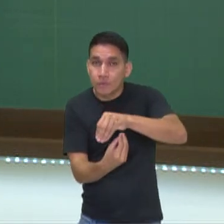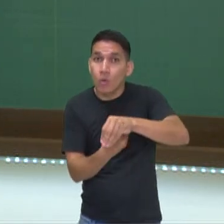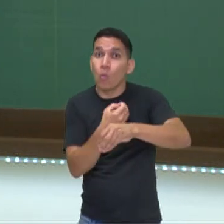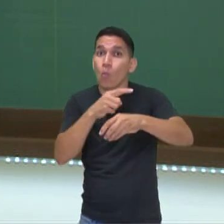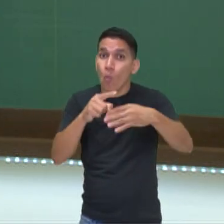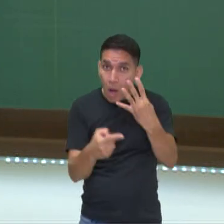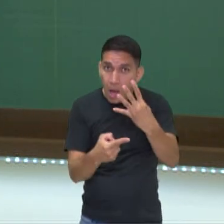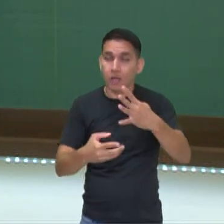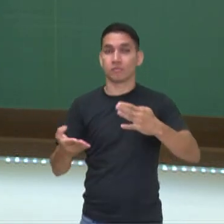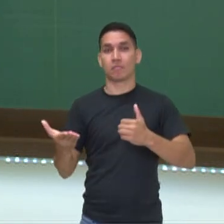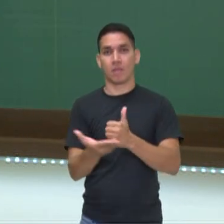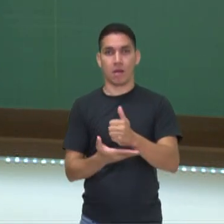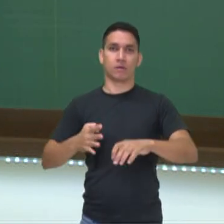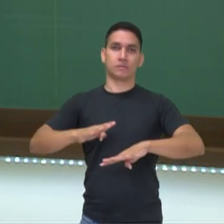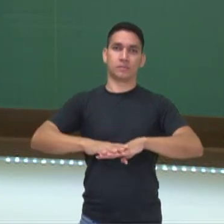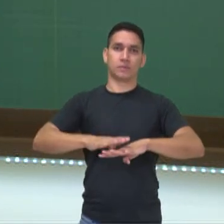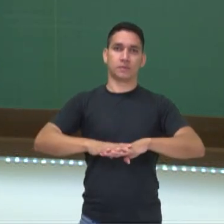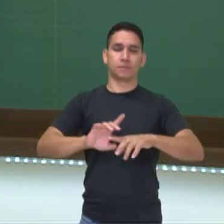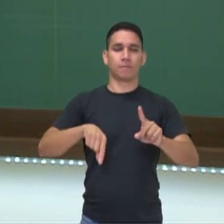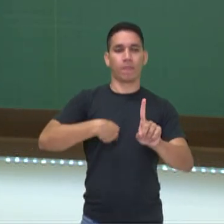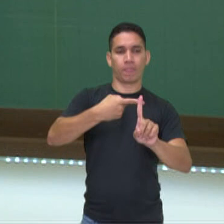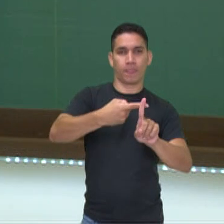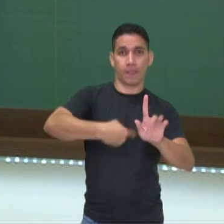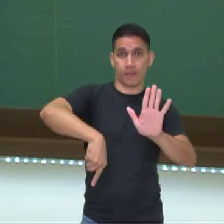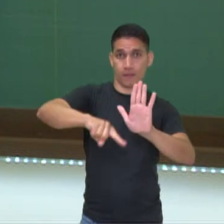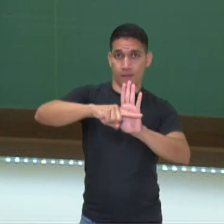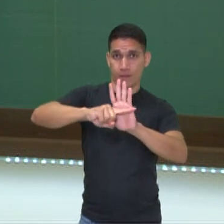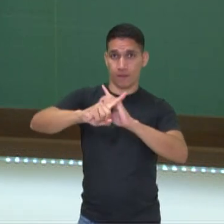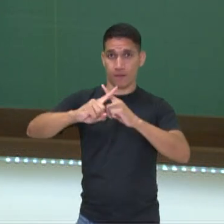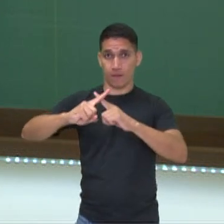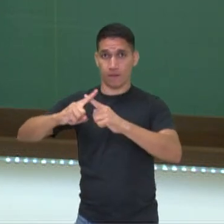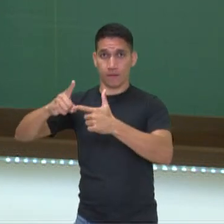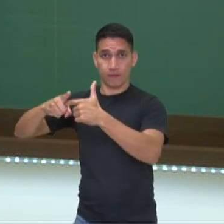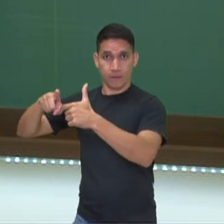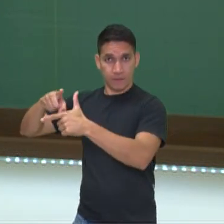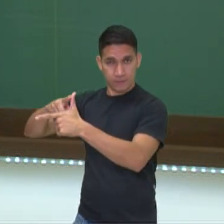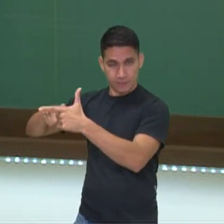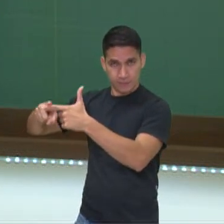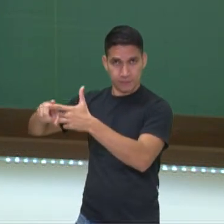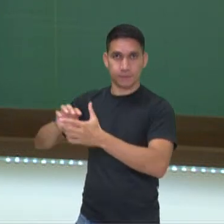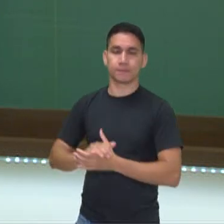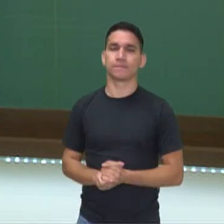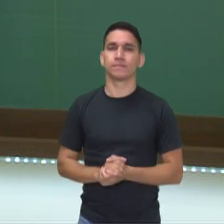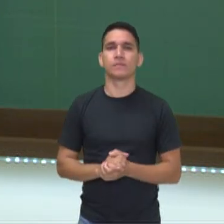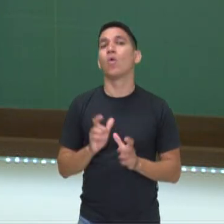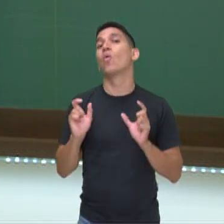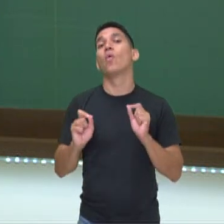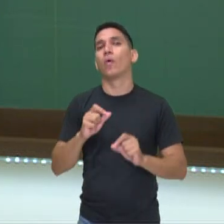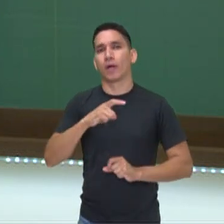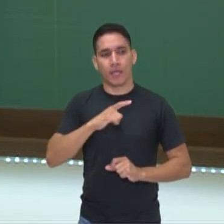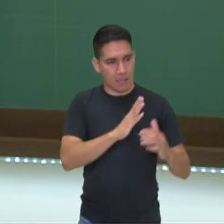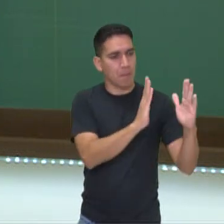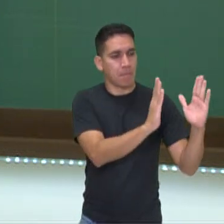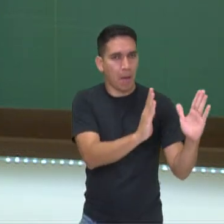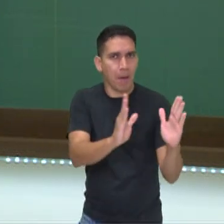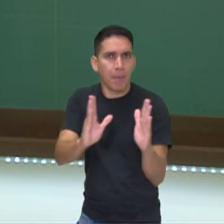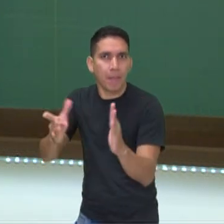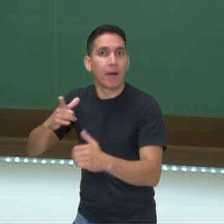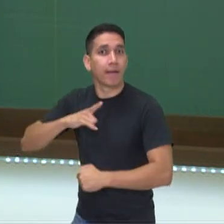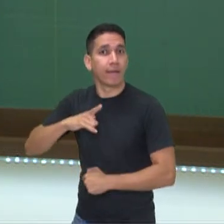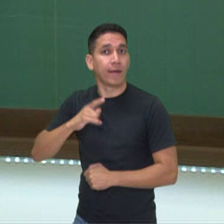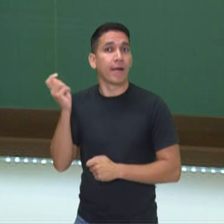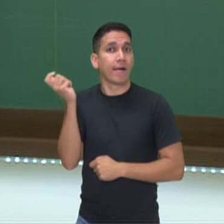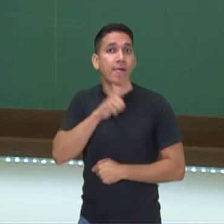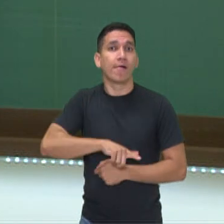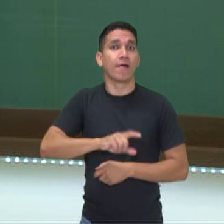4 operações básicas. Adição, subtração, multiplicação ou divisão. E que tem uma ordem para ser